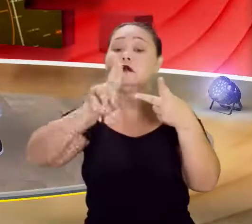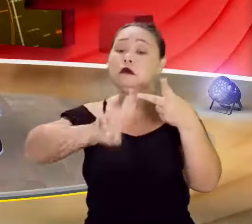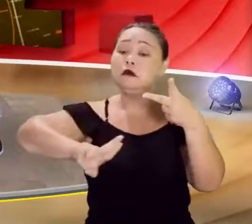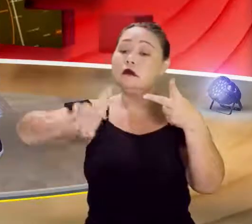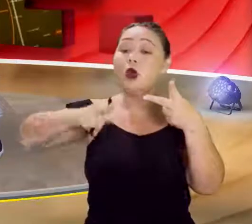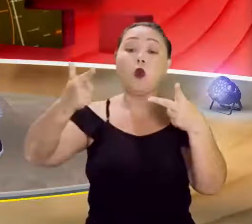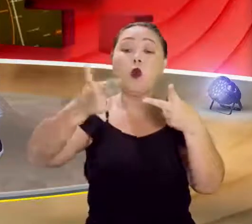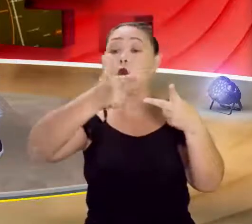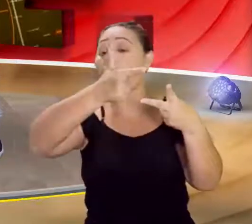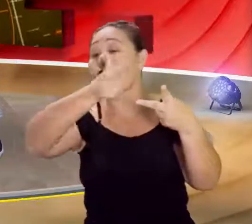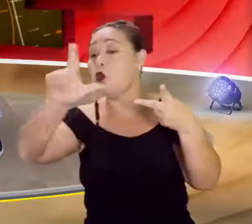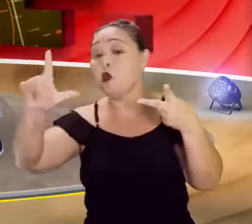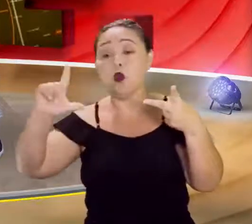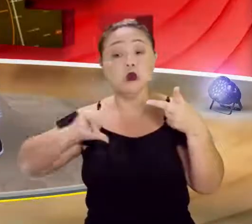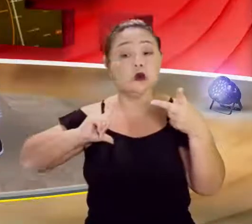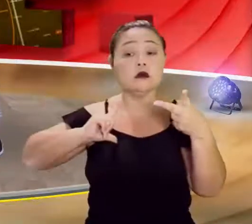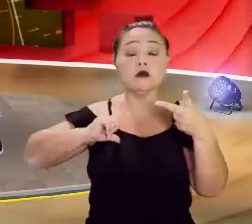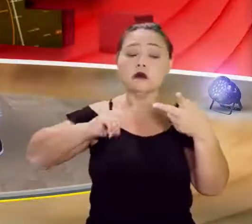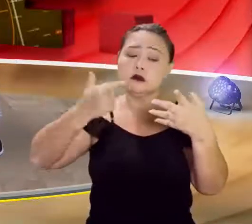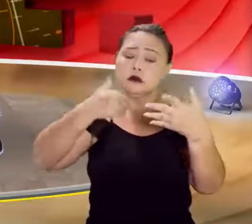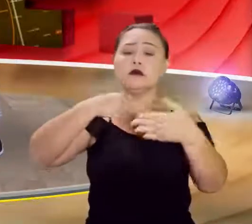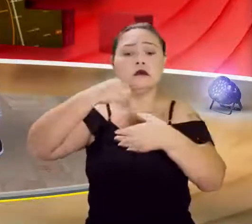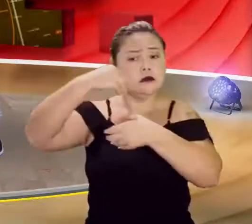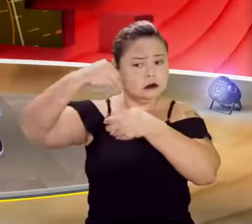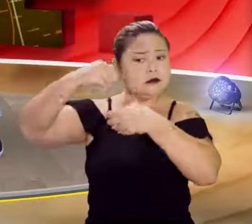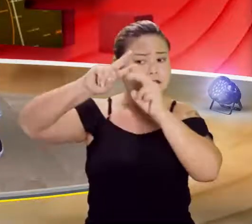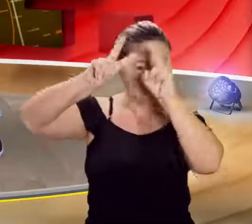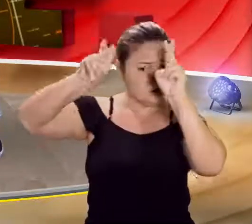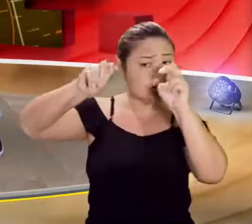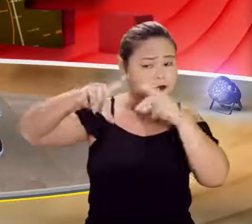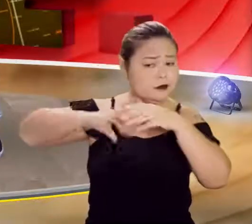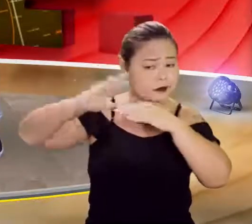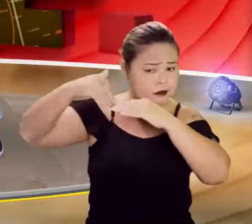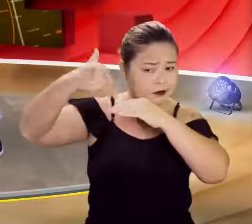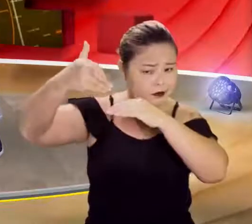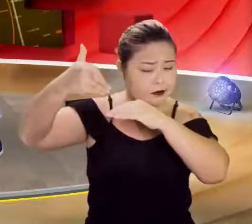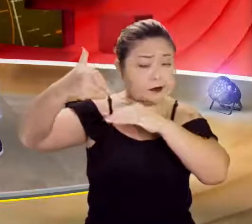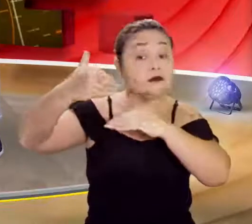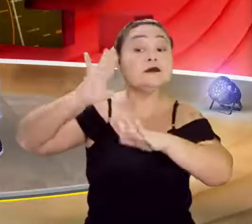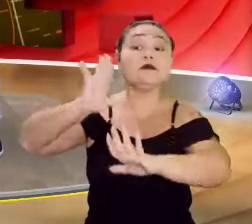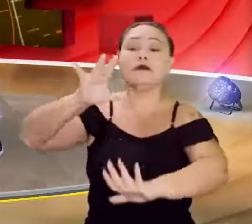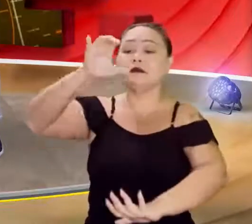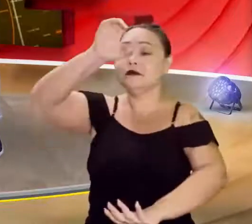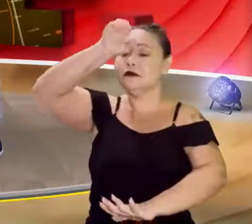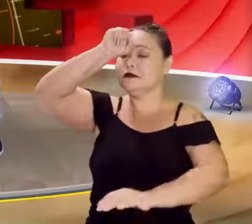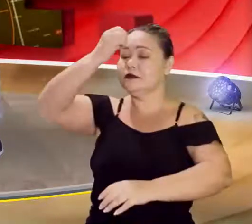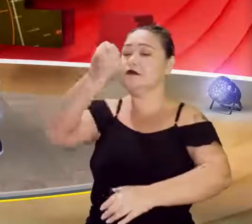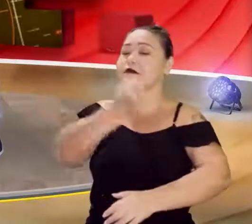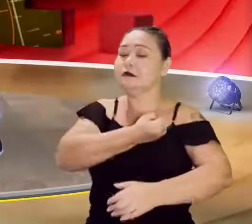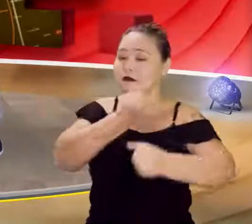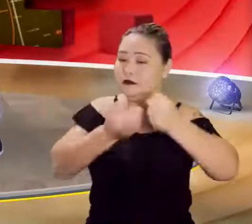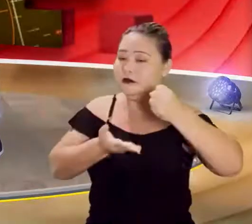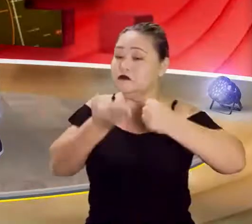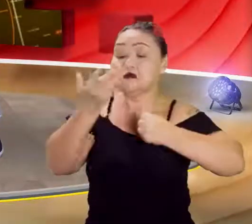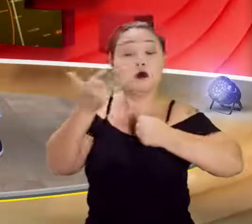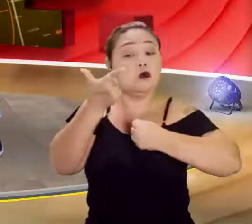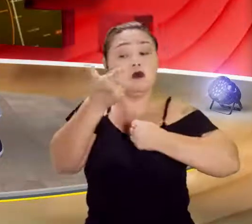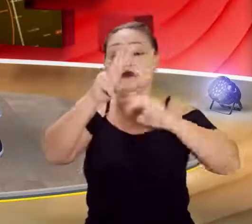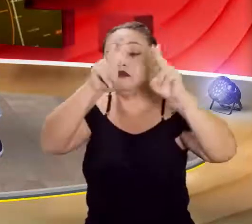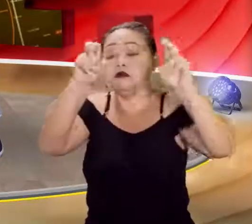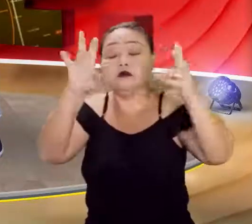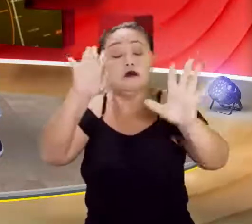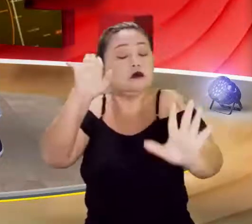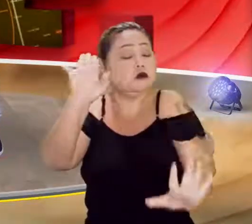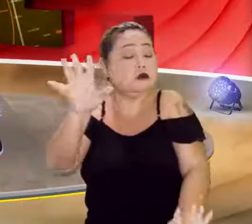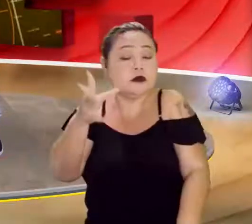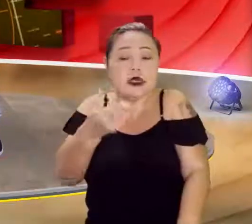uma outra coisa. É um assunto que está vindo pela frente. Tá vindo pela frente. Mas se vocês aprenderam exponencial, o outro assunto, ó, tá no